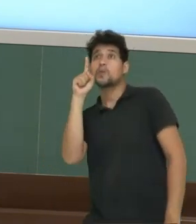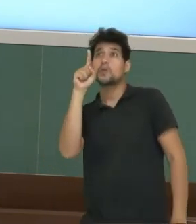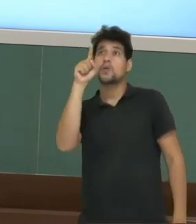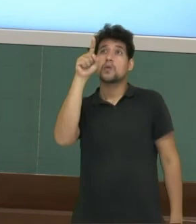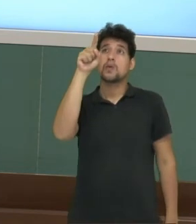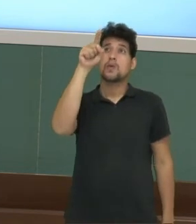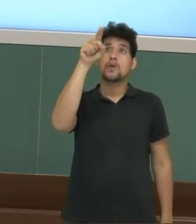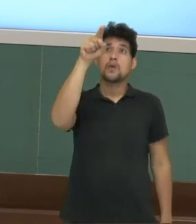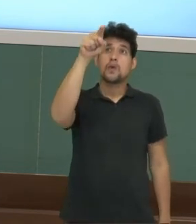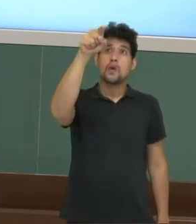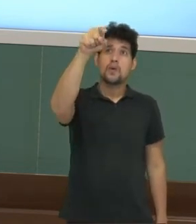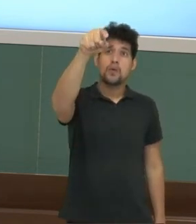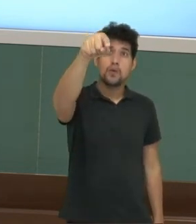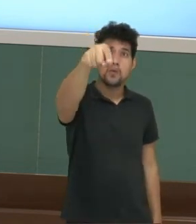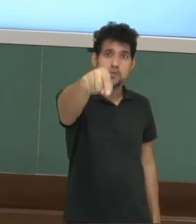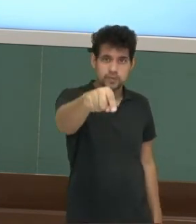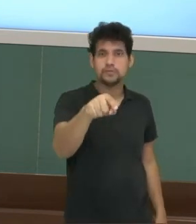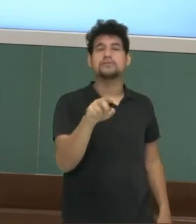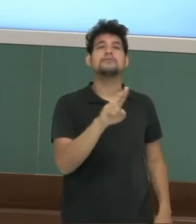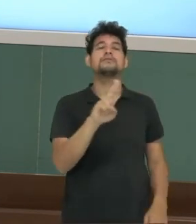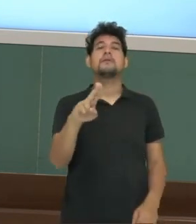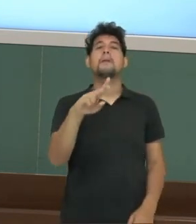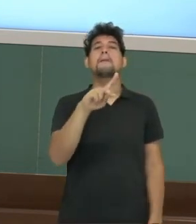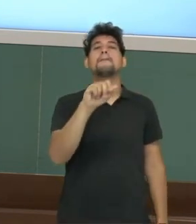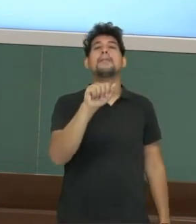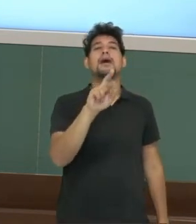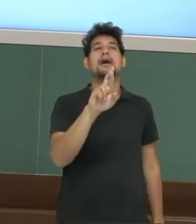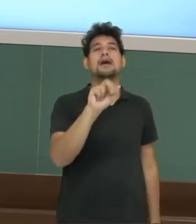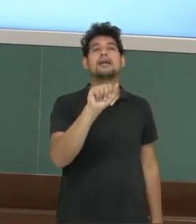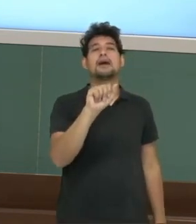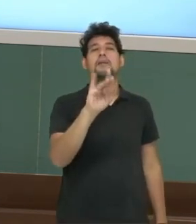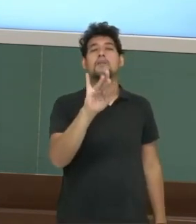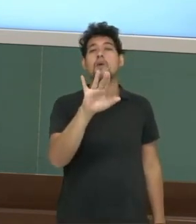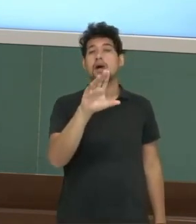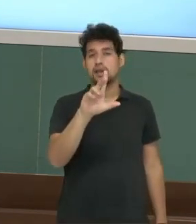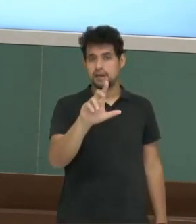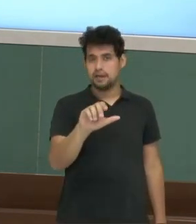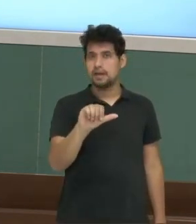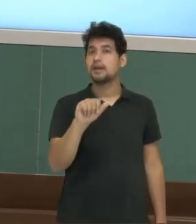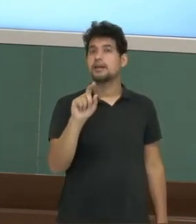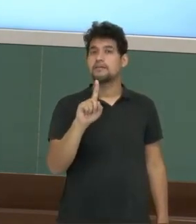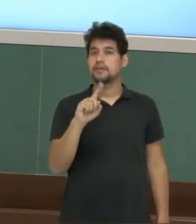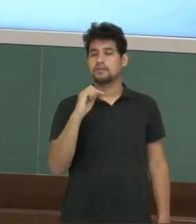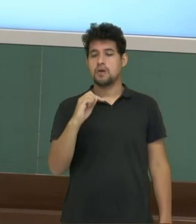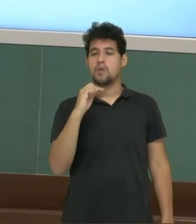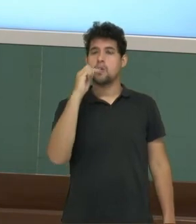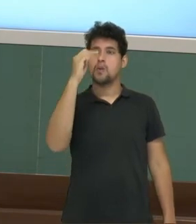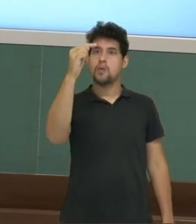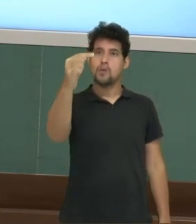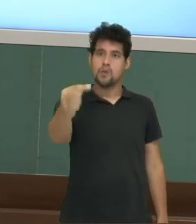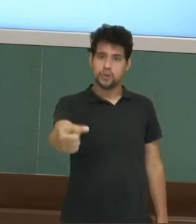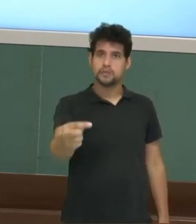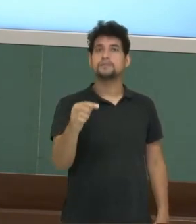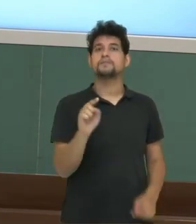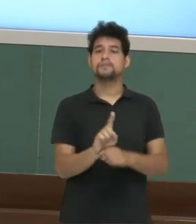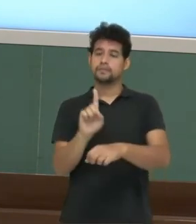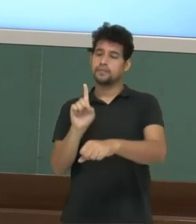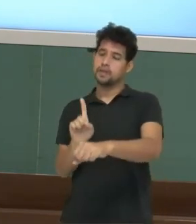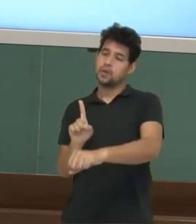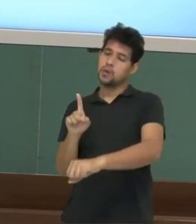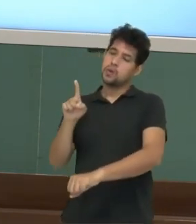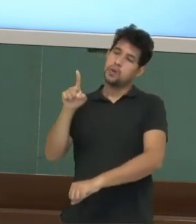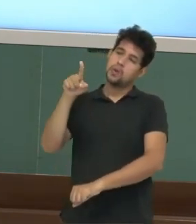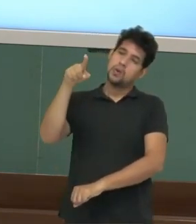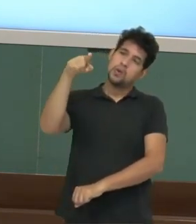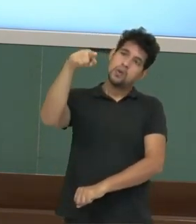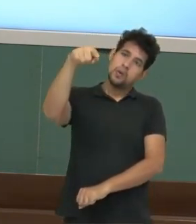trajetória do que nós chamamos parabólica, né? Ela faz uma curva no alto e cai, normalmente ainda, o